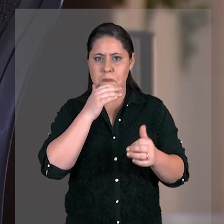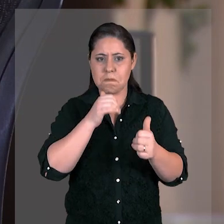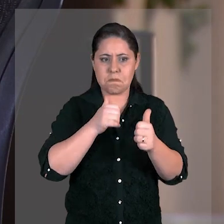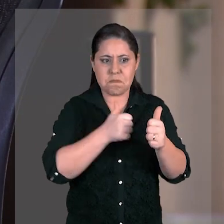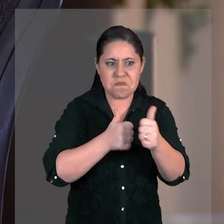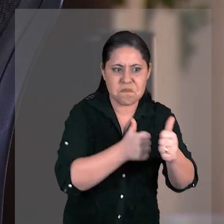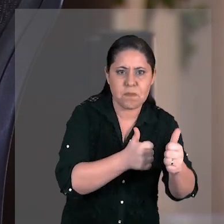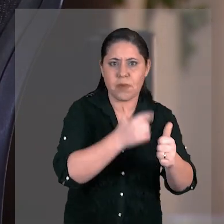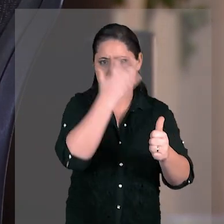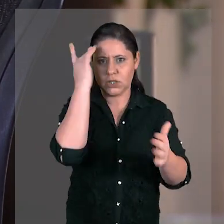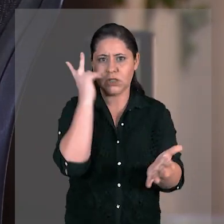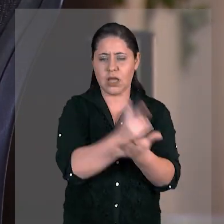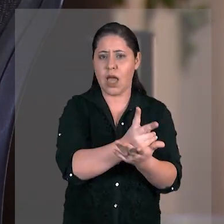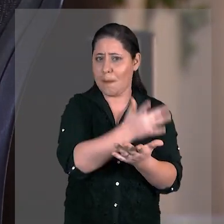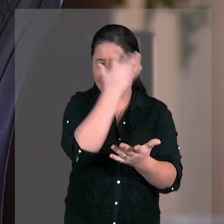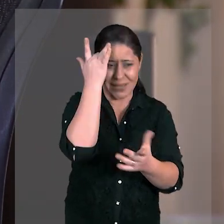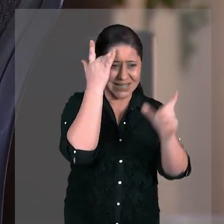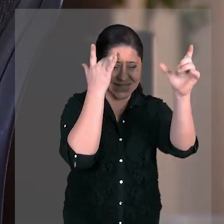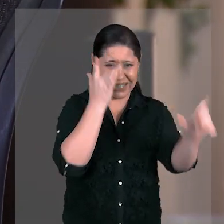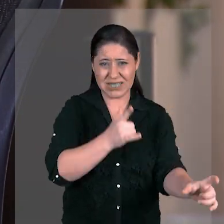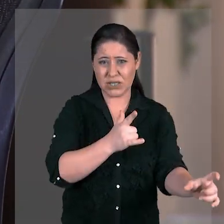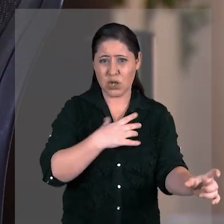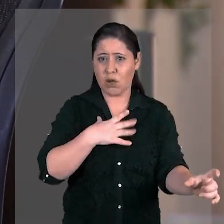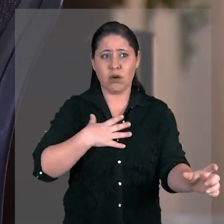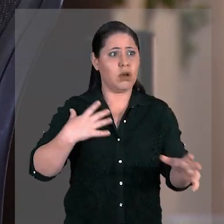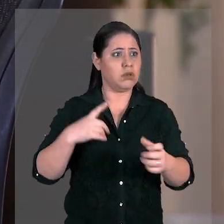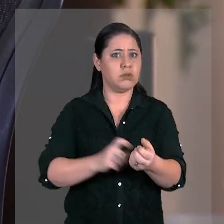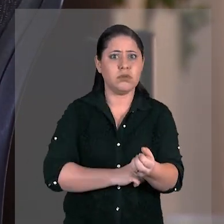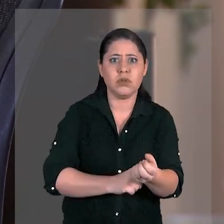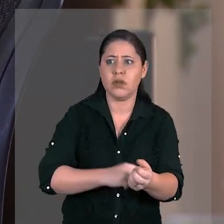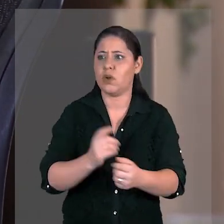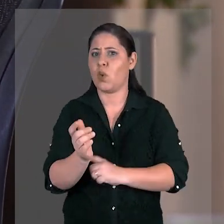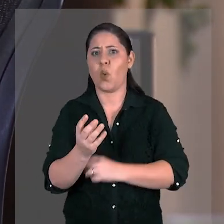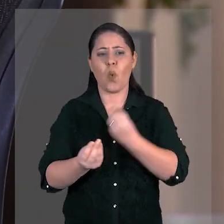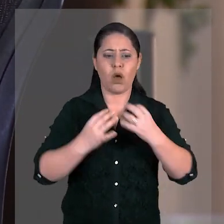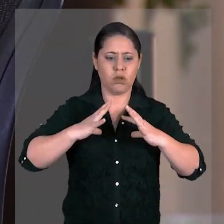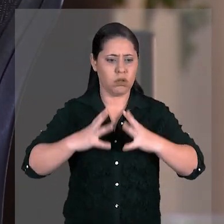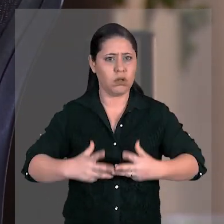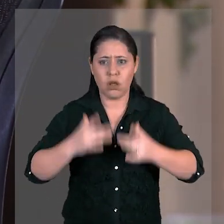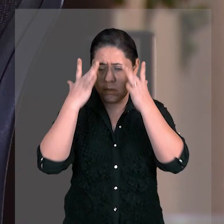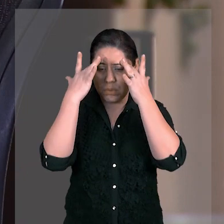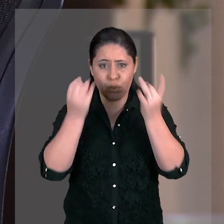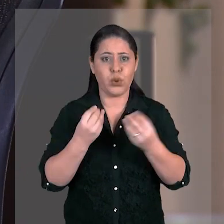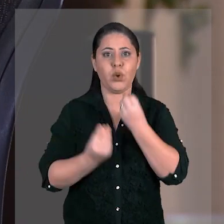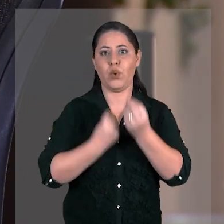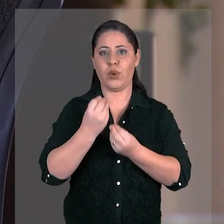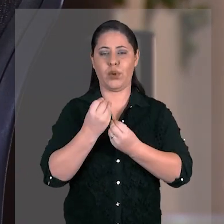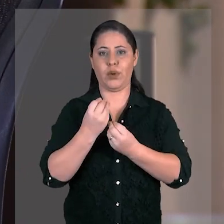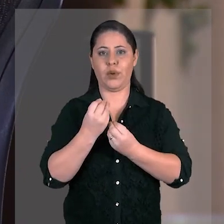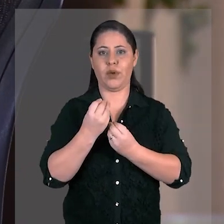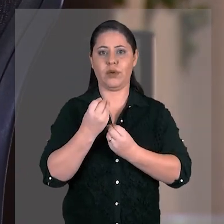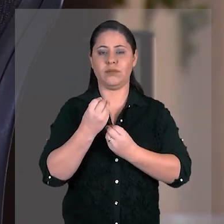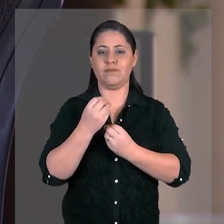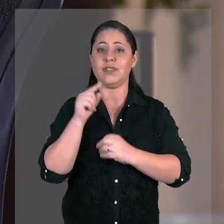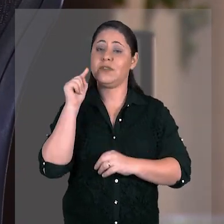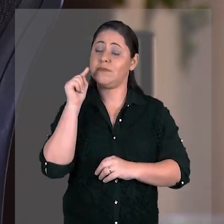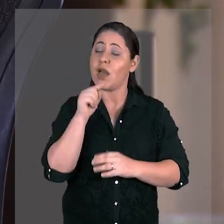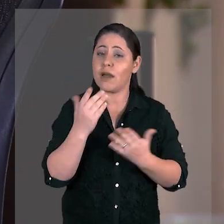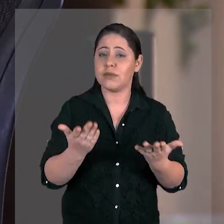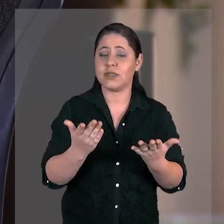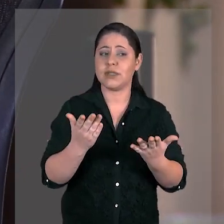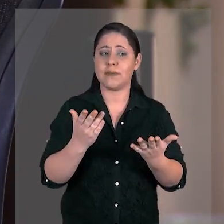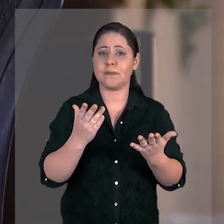que a pessoa fica sem ação nenhuma, ela fica desestabilizada emocionalmente.